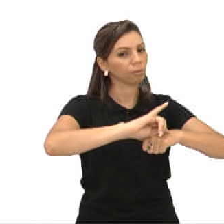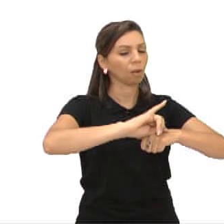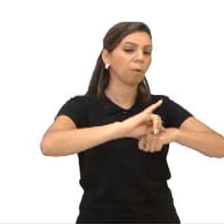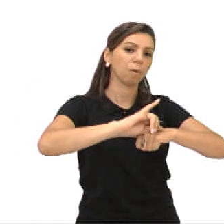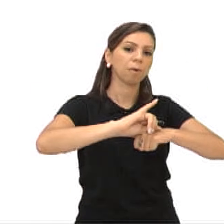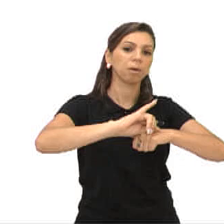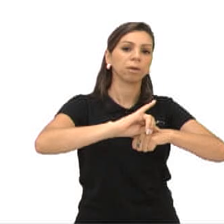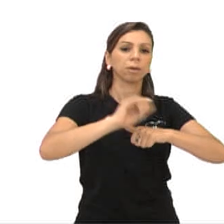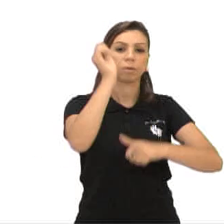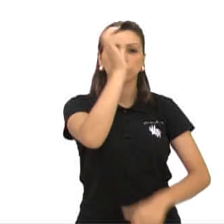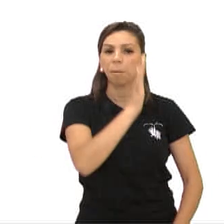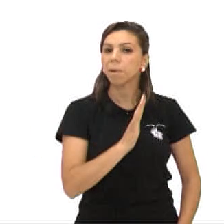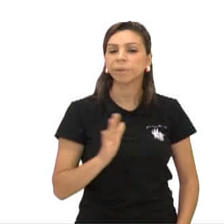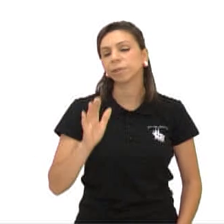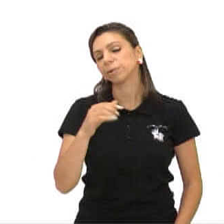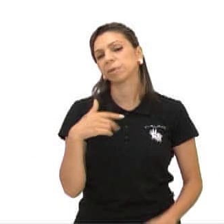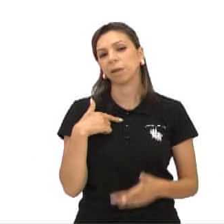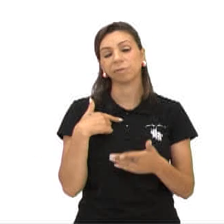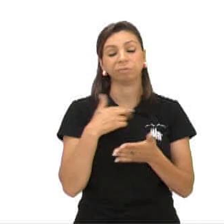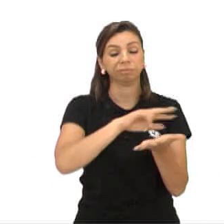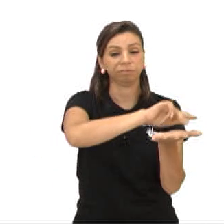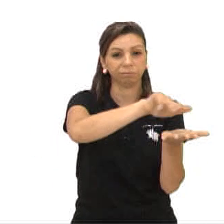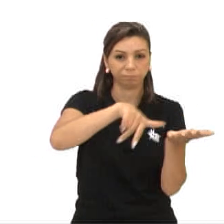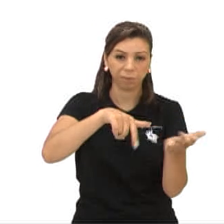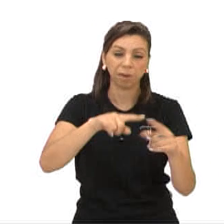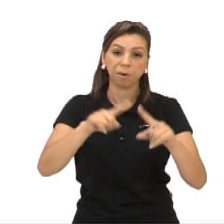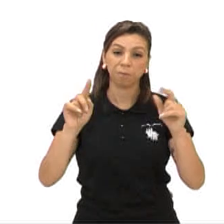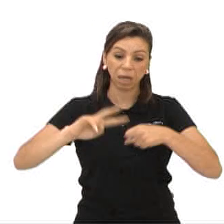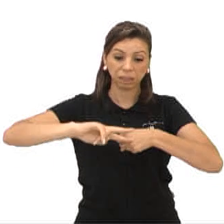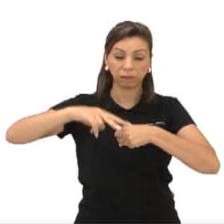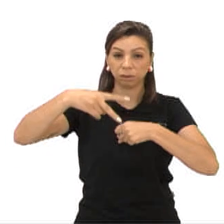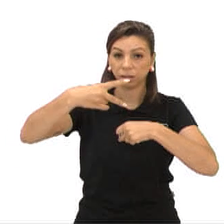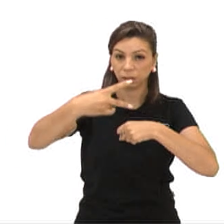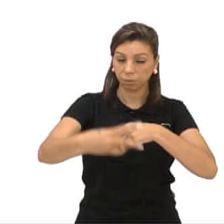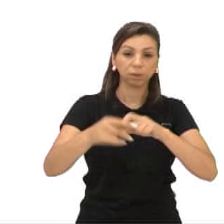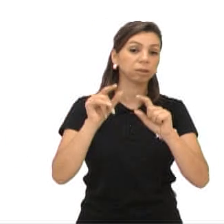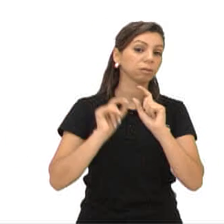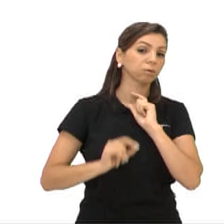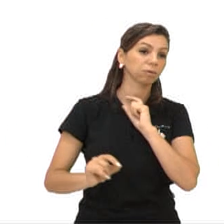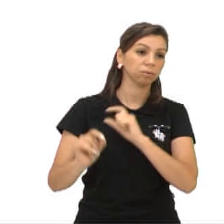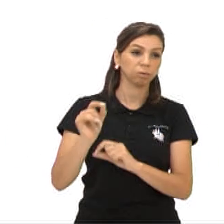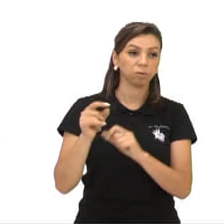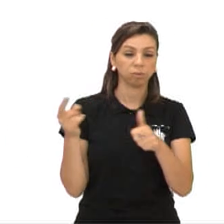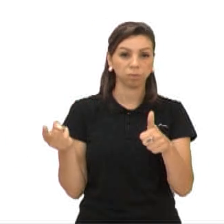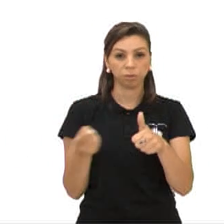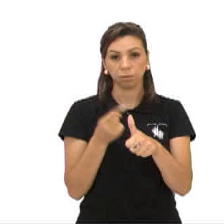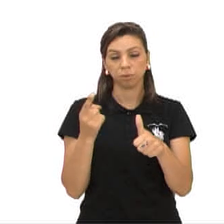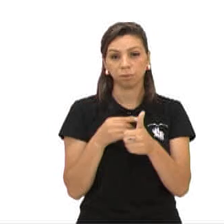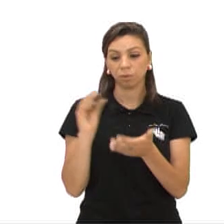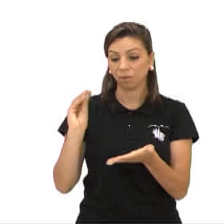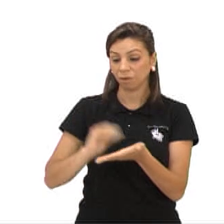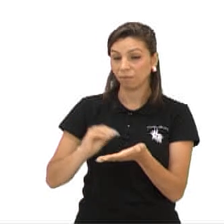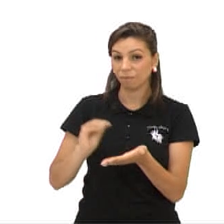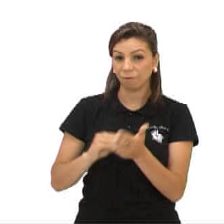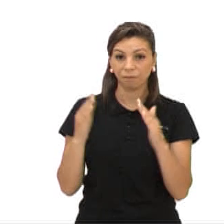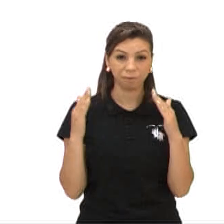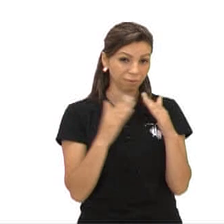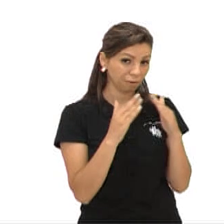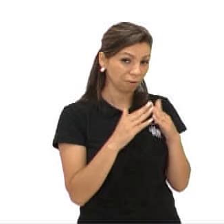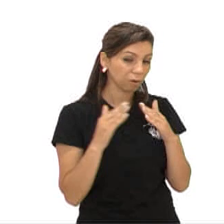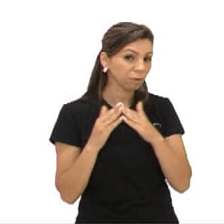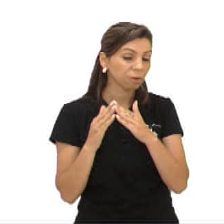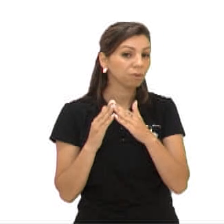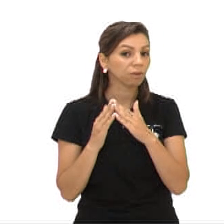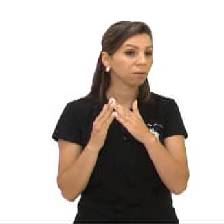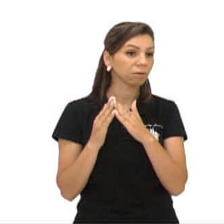muitas. Dentre os efeitos mais visíveis, podemos citar: item 1, falta de